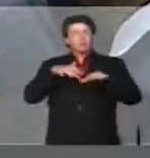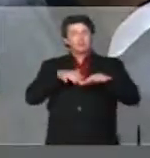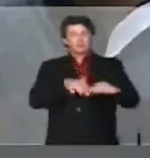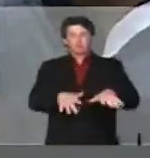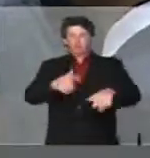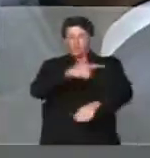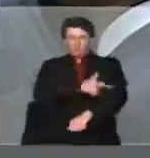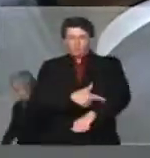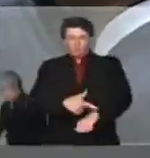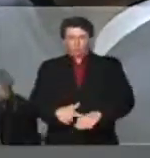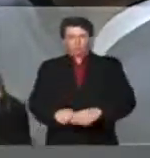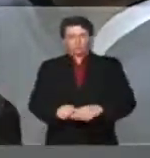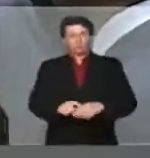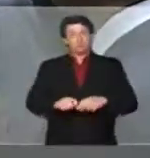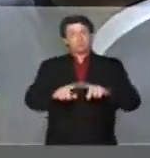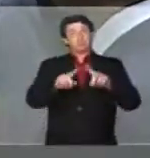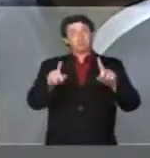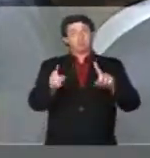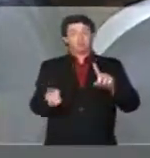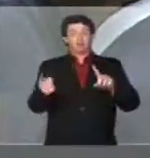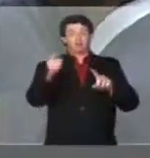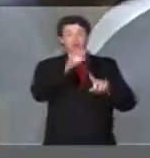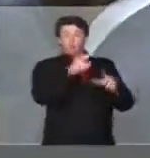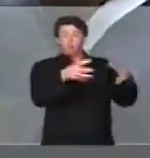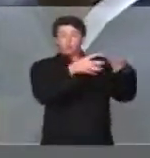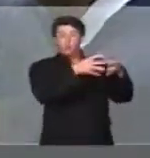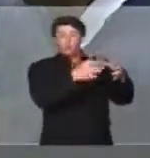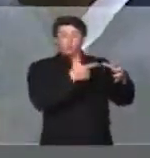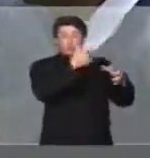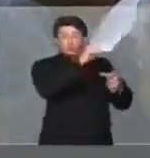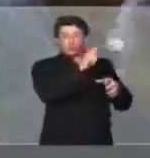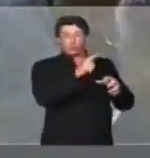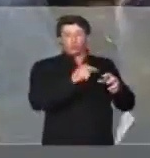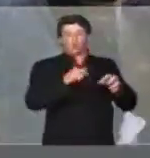comportada, mas em contrapartida, esses outros